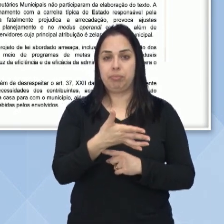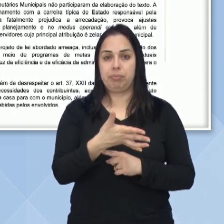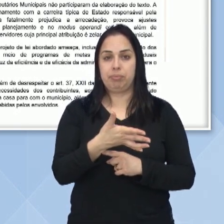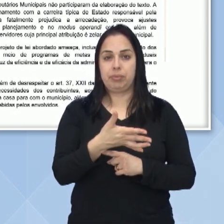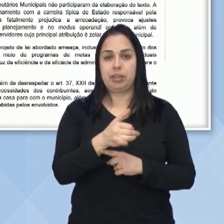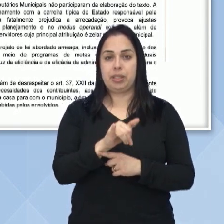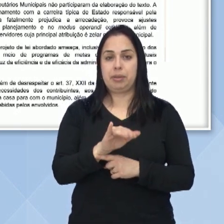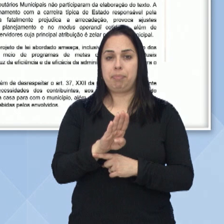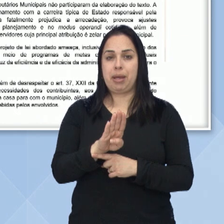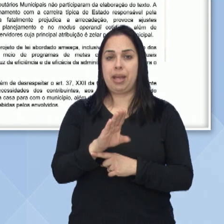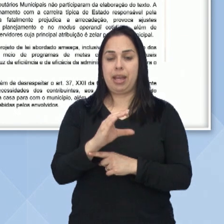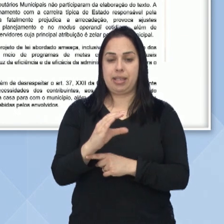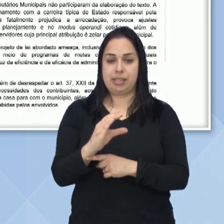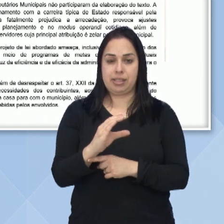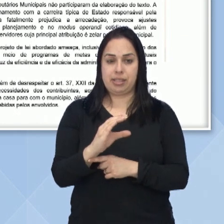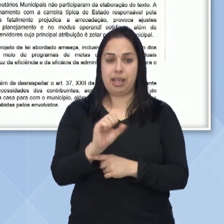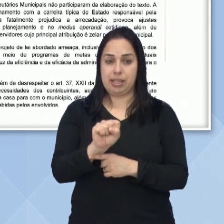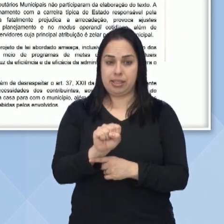IBS, vou ler assim, tá?